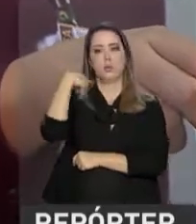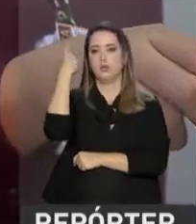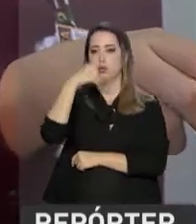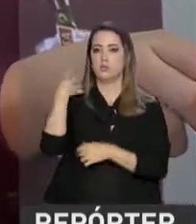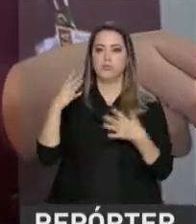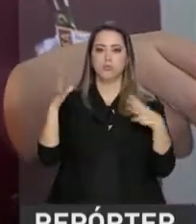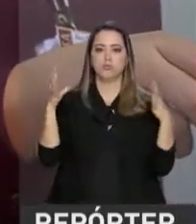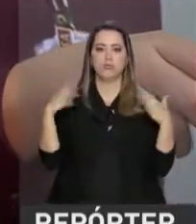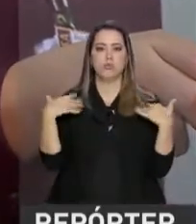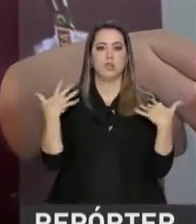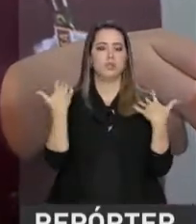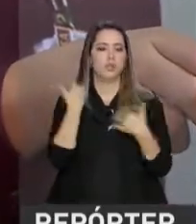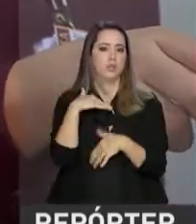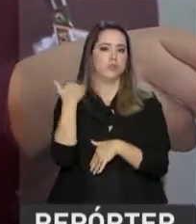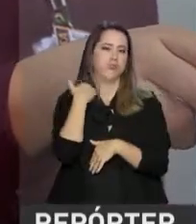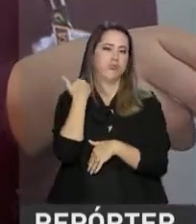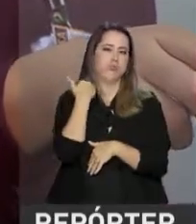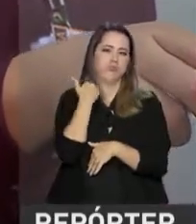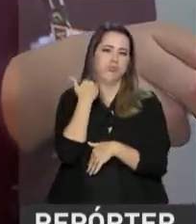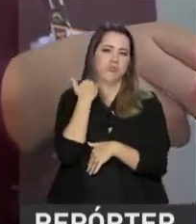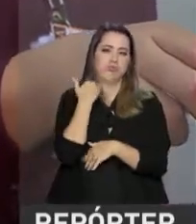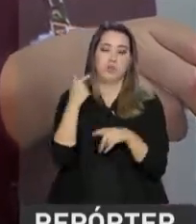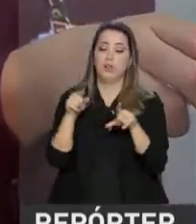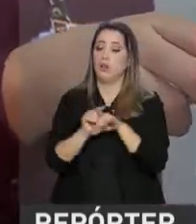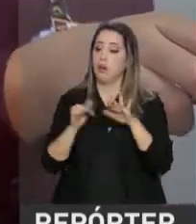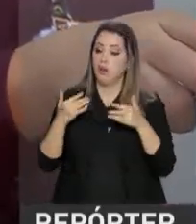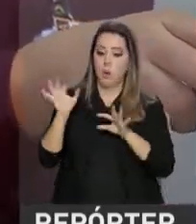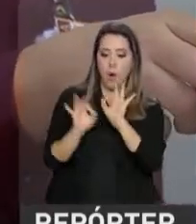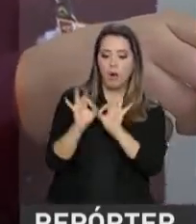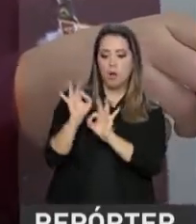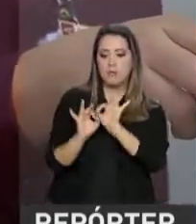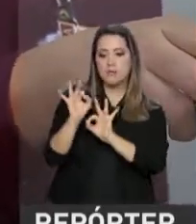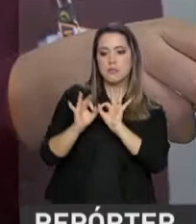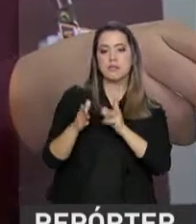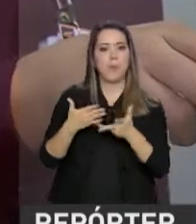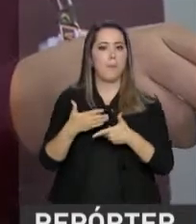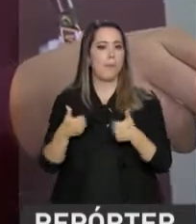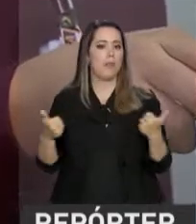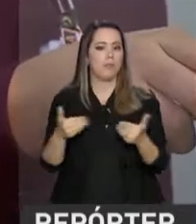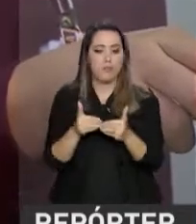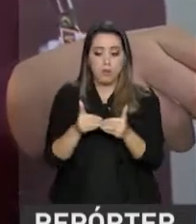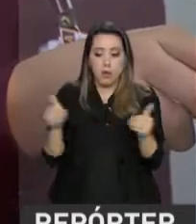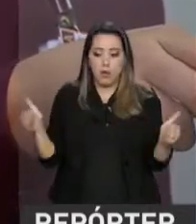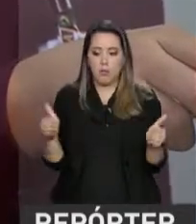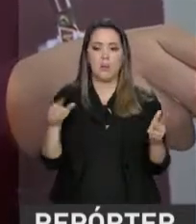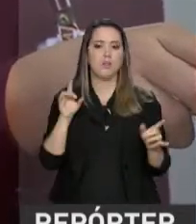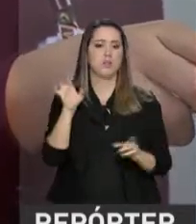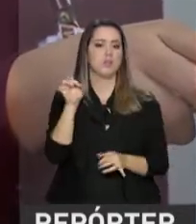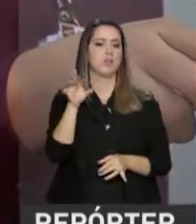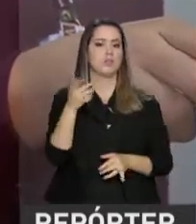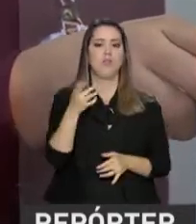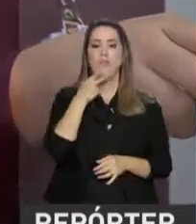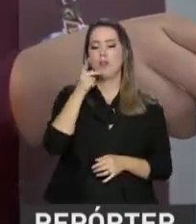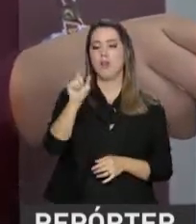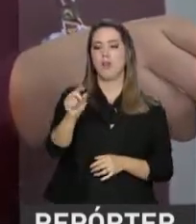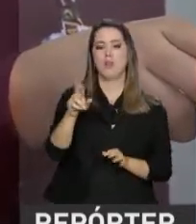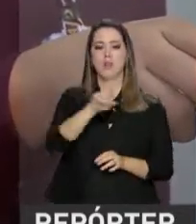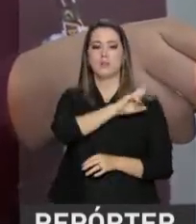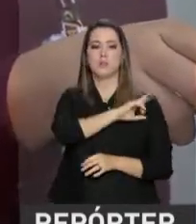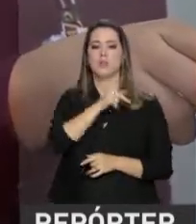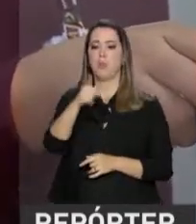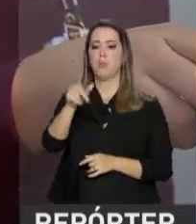trabalhador são questões mais organizacionais e mais a amplas do que simplesmente dizer que a responsabilidade